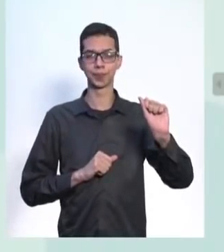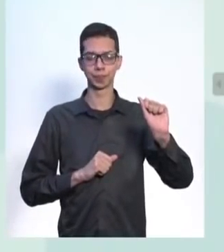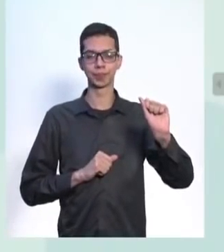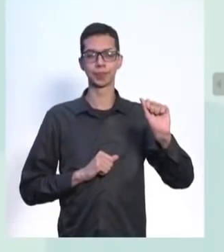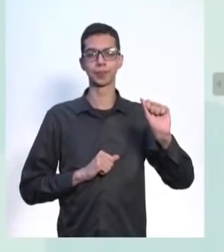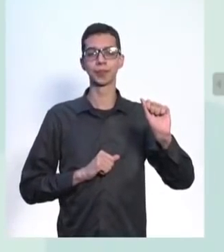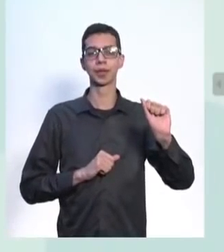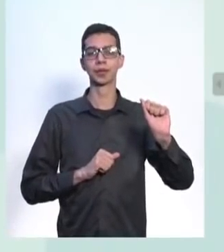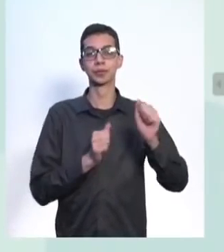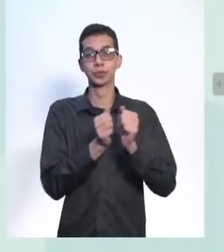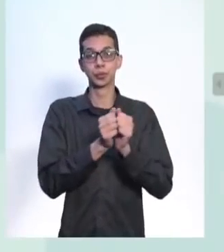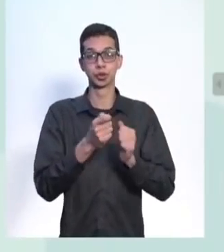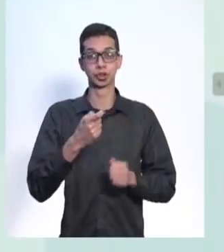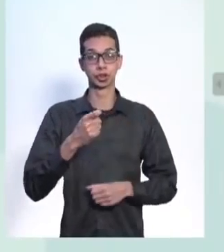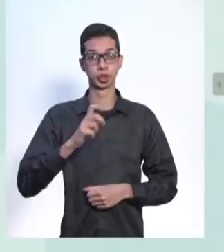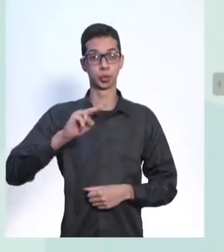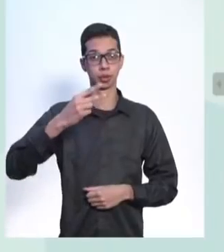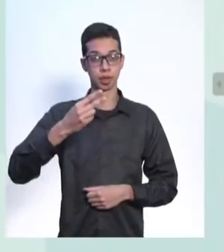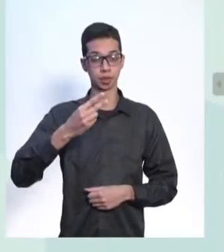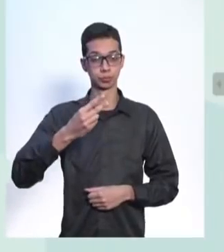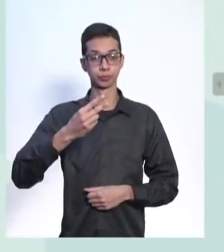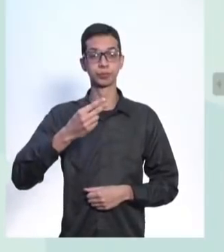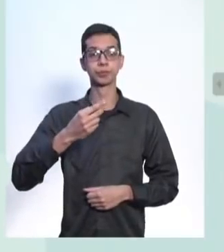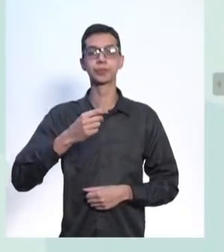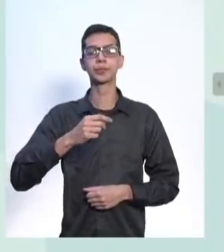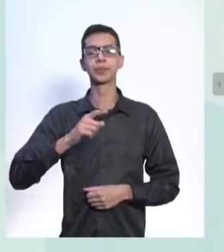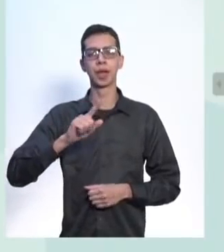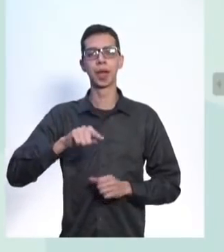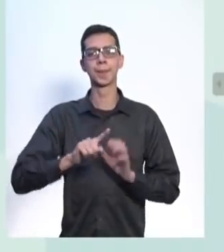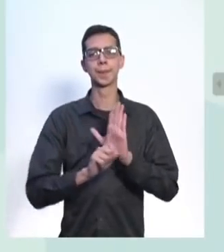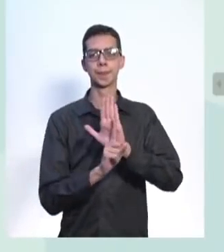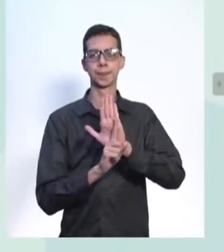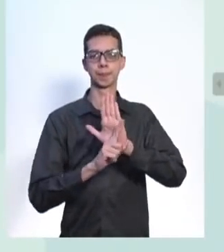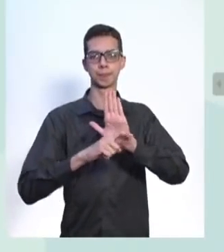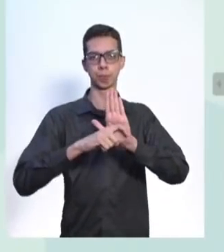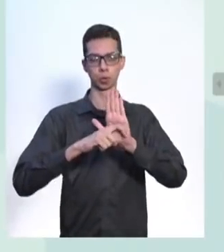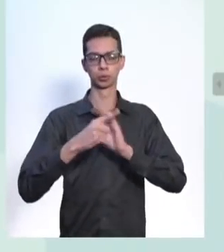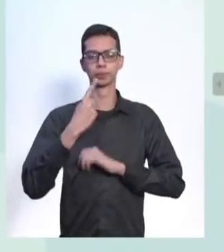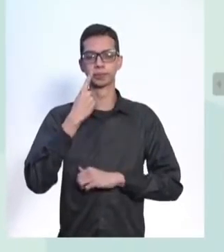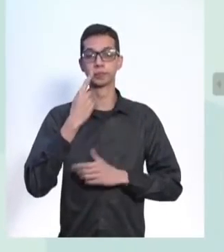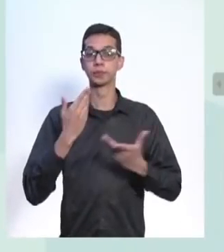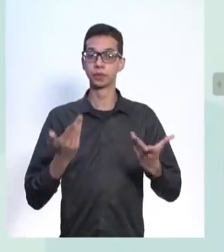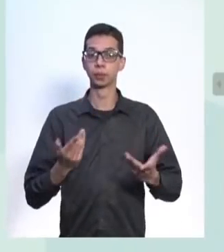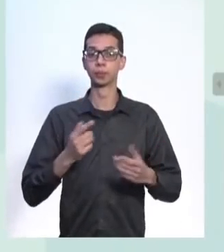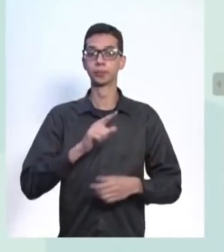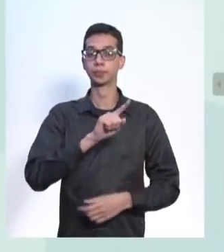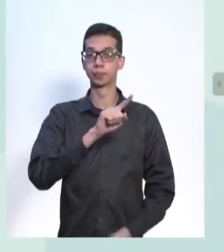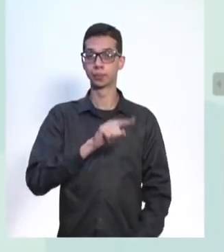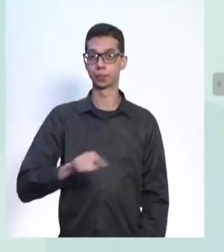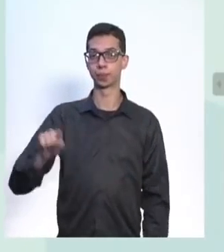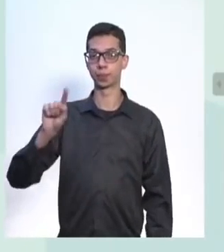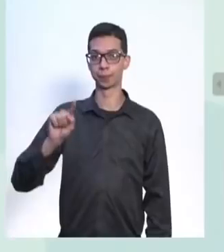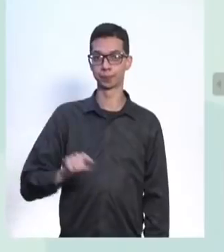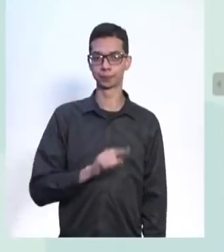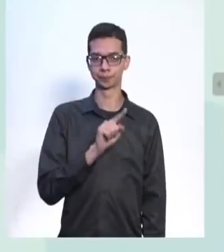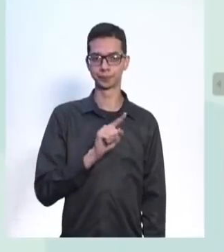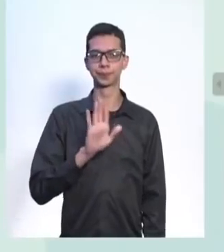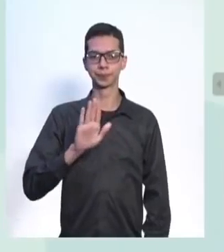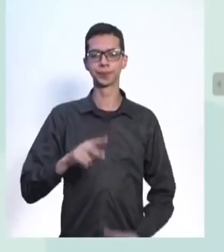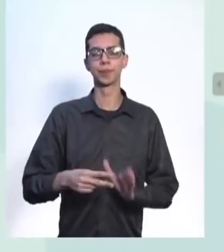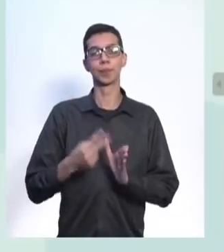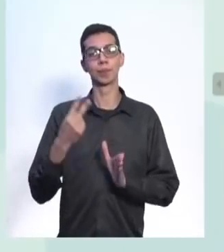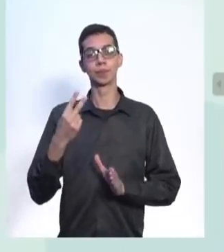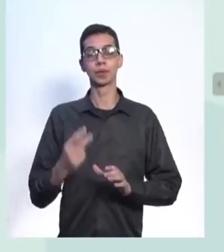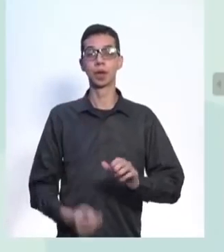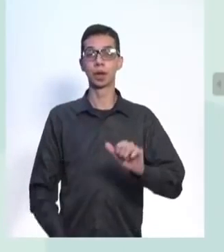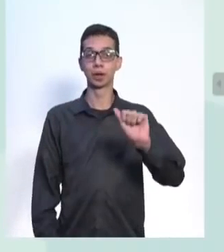valor positivo, então a gente tem a concavidade voltada para cima. E no segundo caso, o a